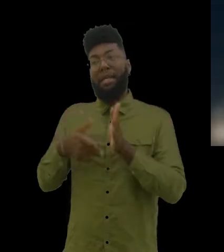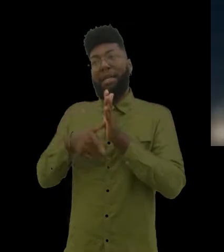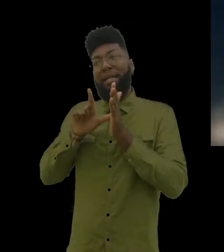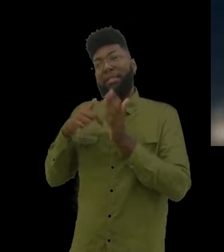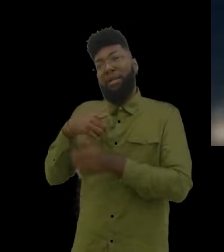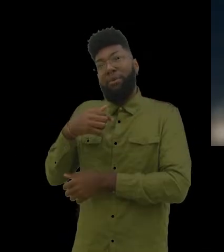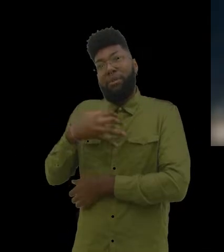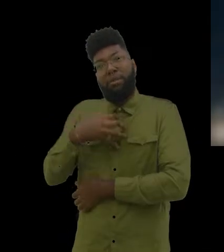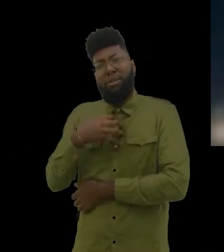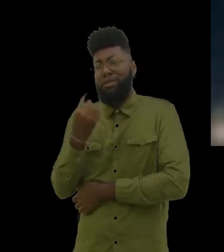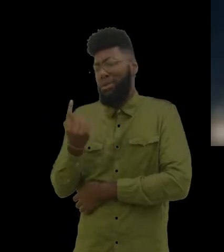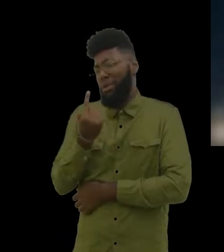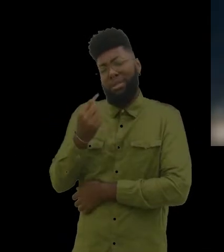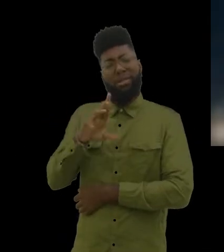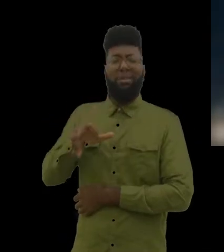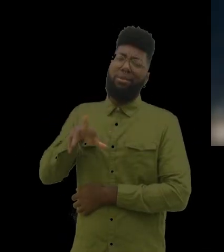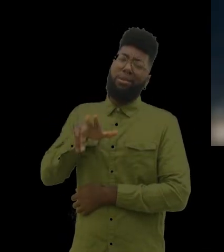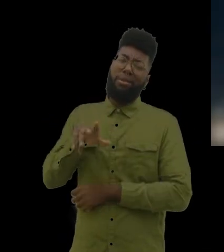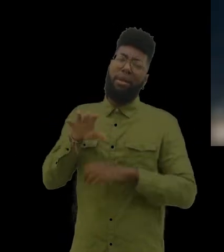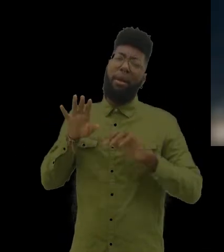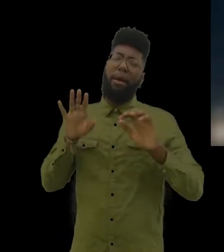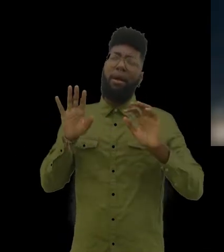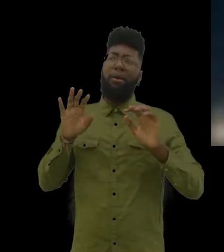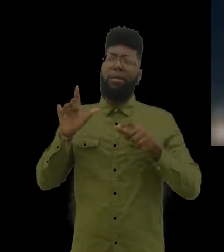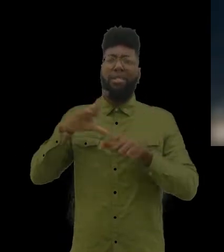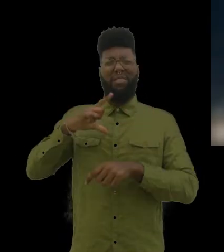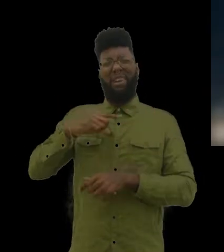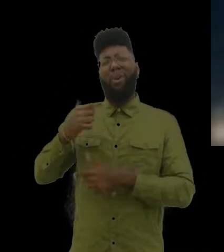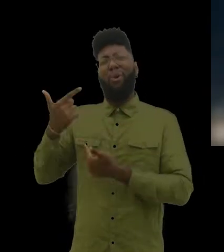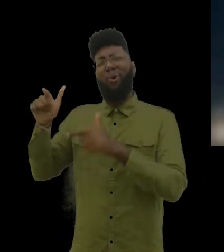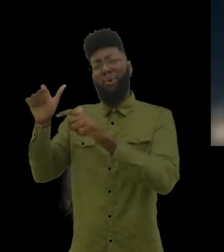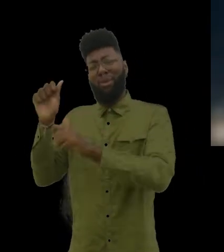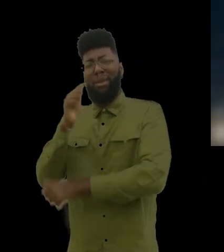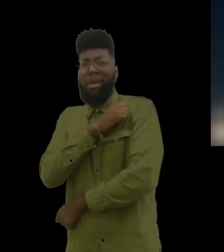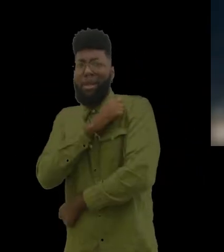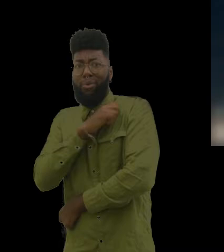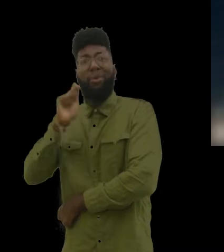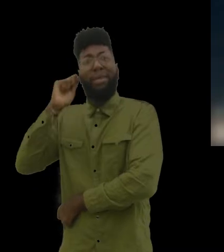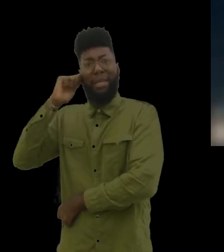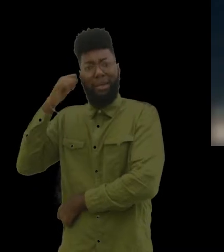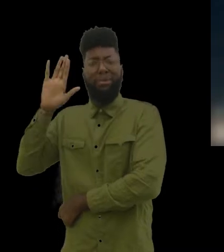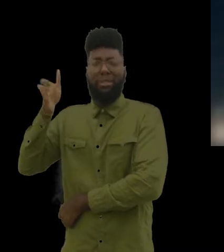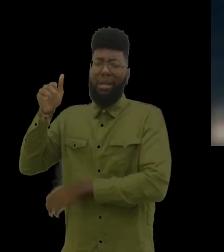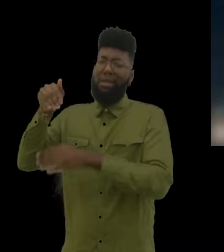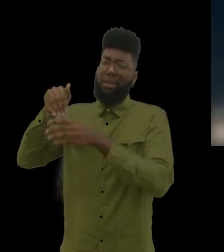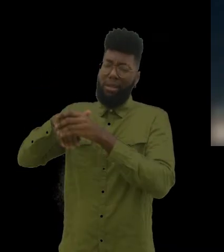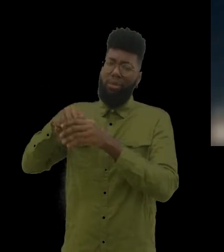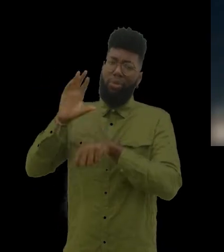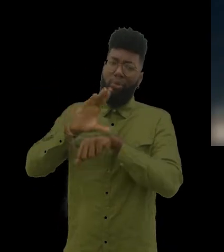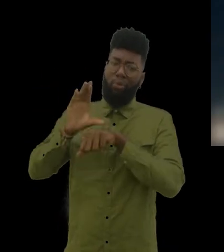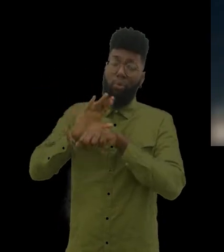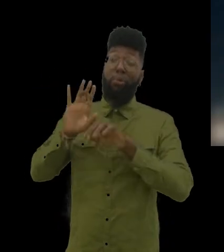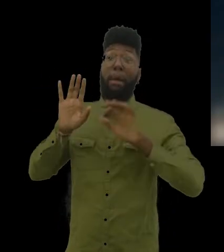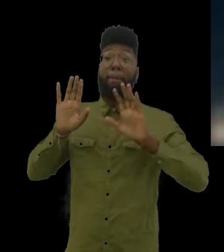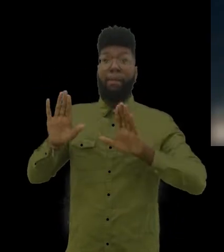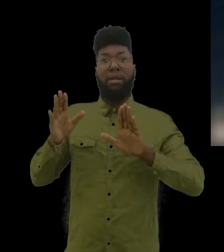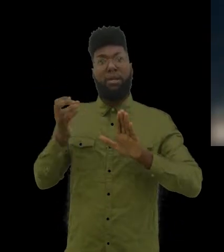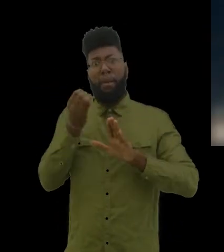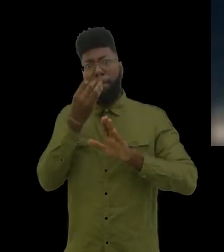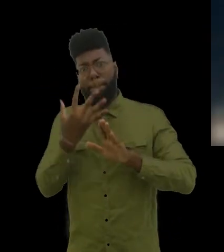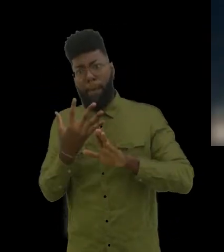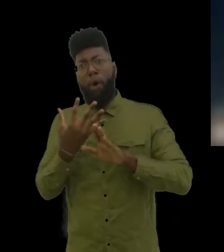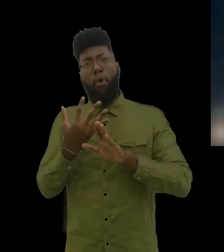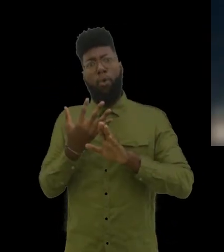uma caminhada para que hoje eu estivesse dentro da graduação e fazendo nutrição. Mas é muito bom quando a gente consegue compartilhar as